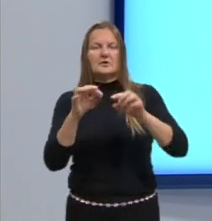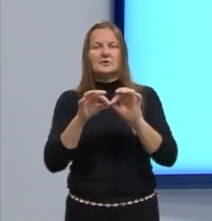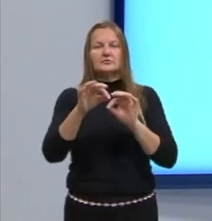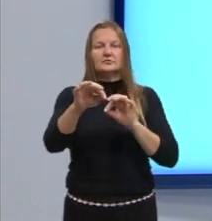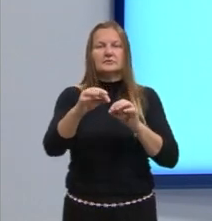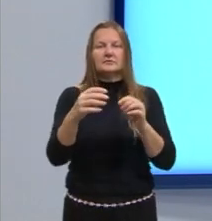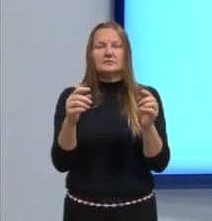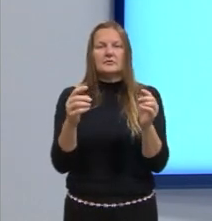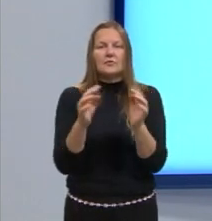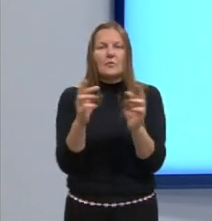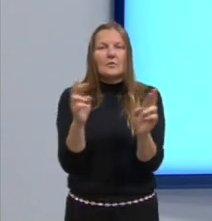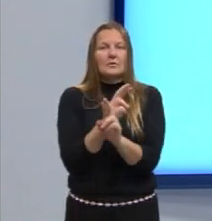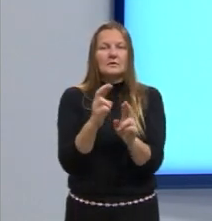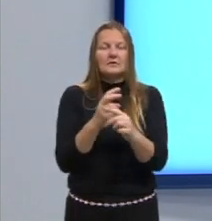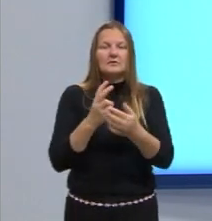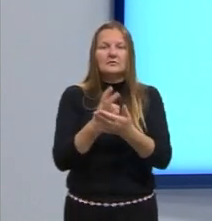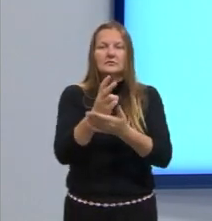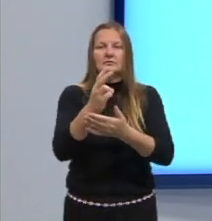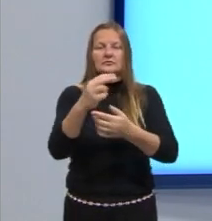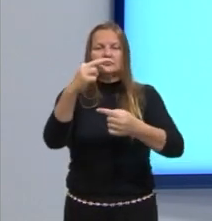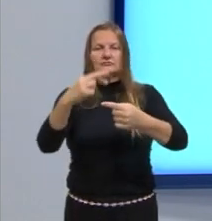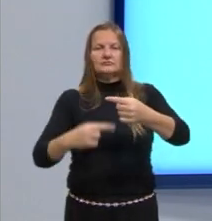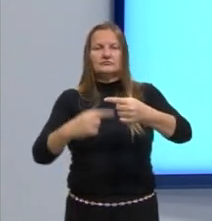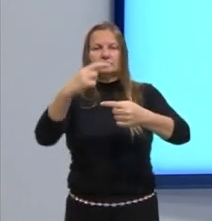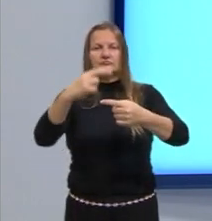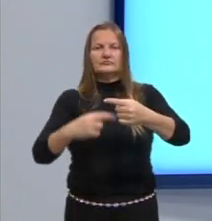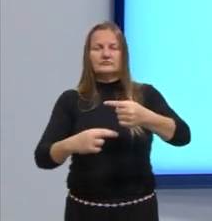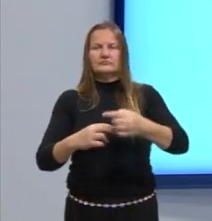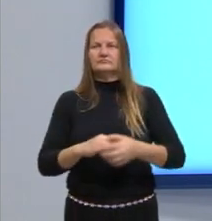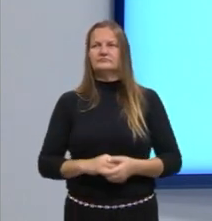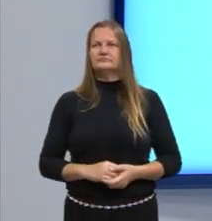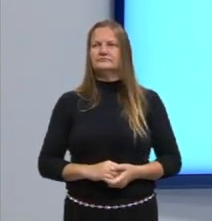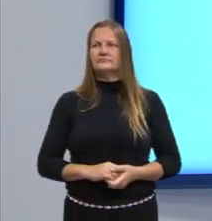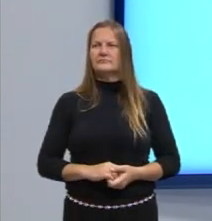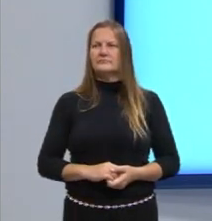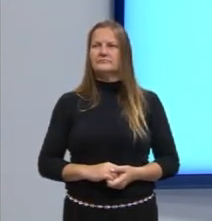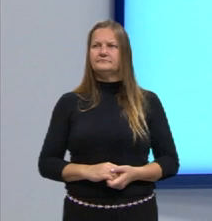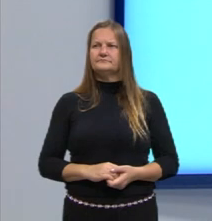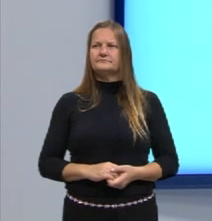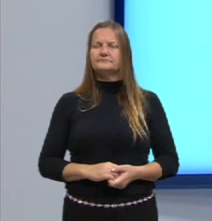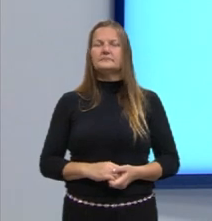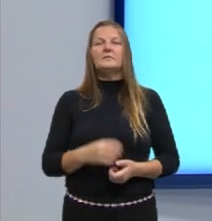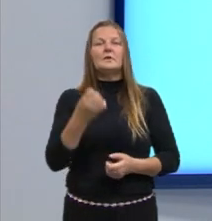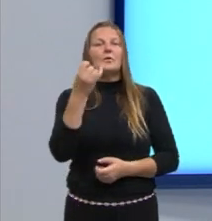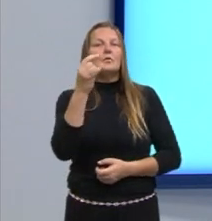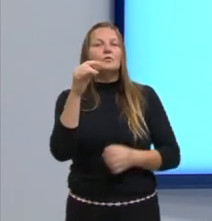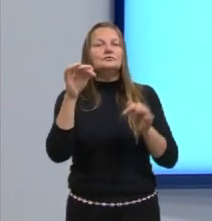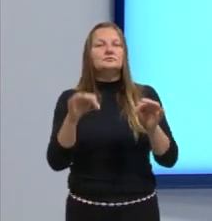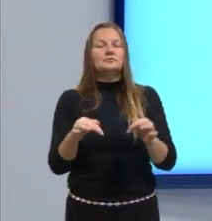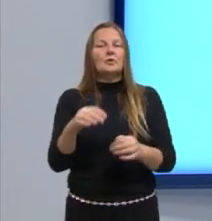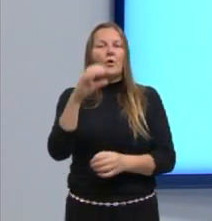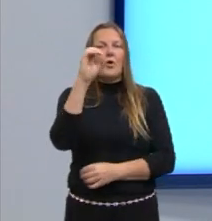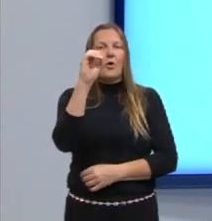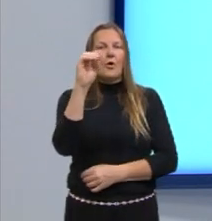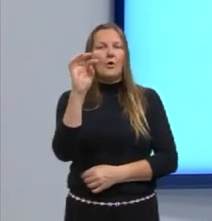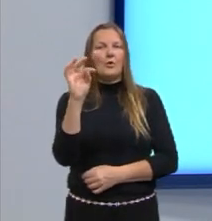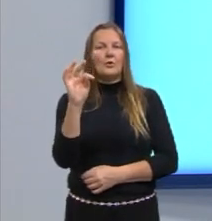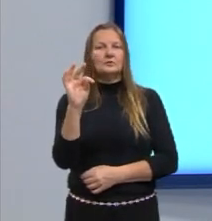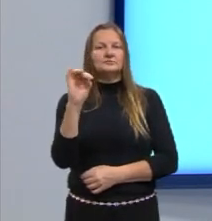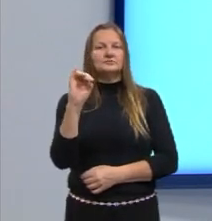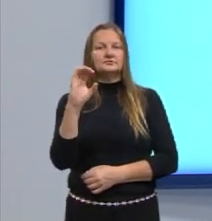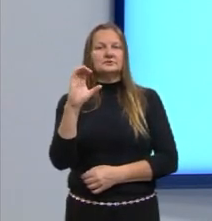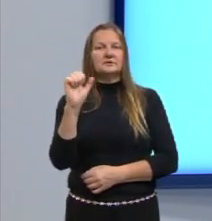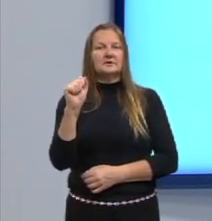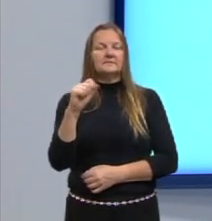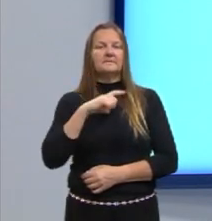elas e uma constante aqui a constante de Coulomb e por fim na Ótica que a gente também viu a gente tem a